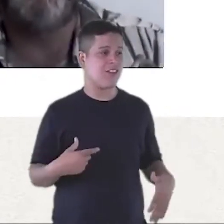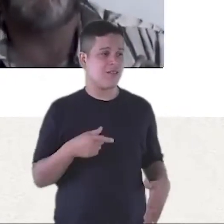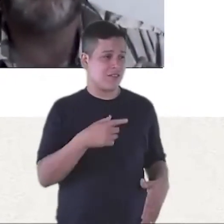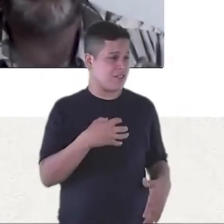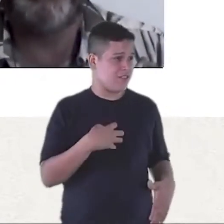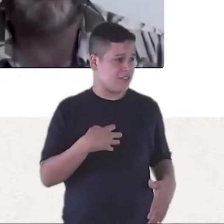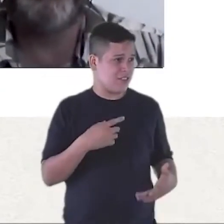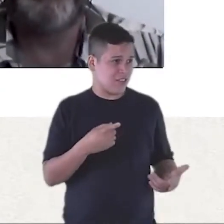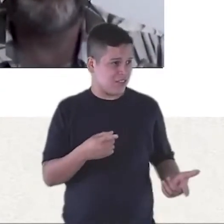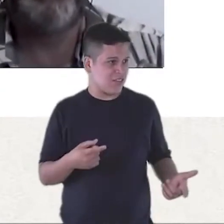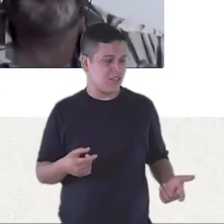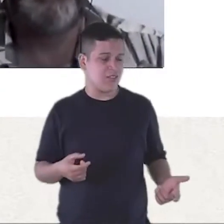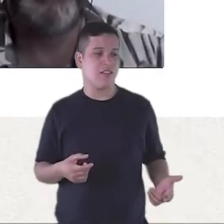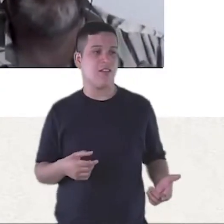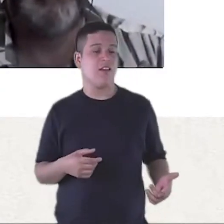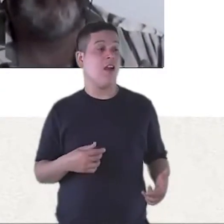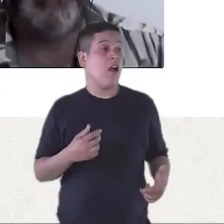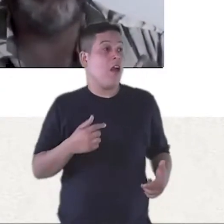eu adoro a montanha.